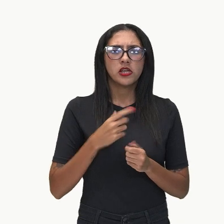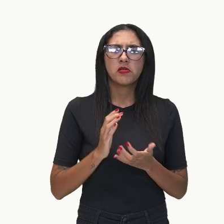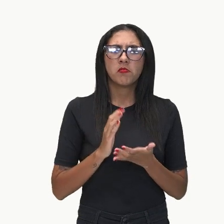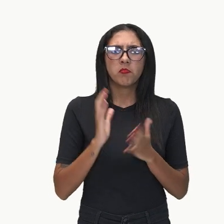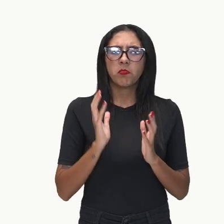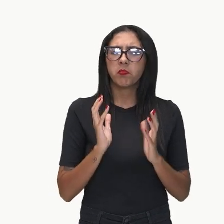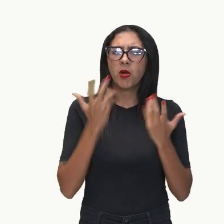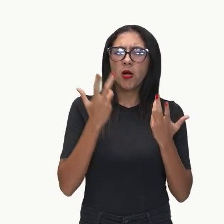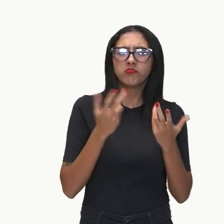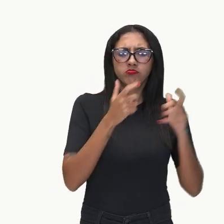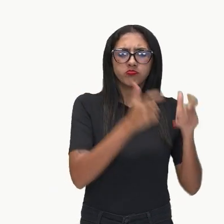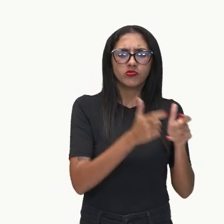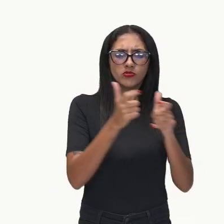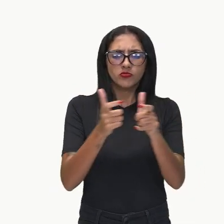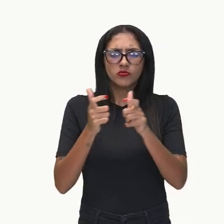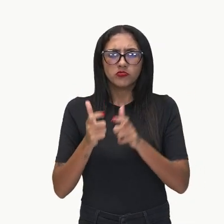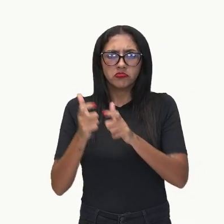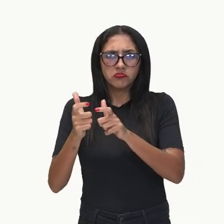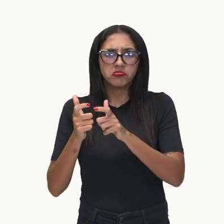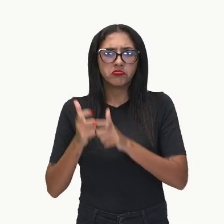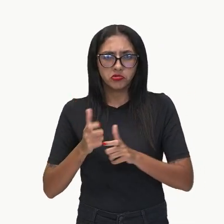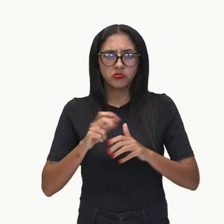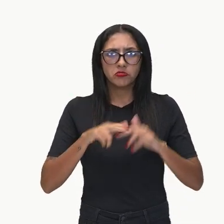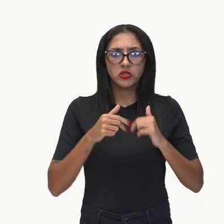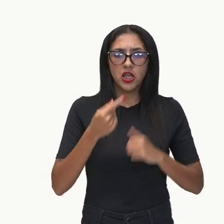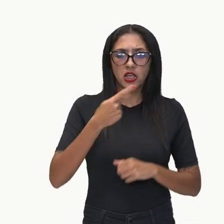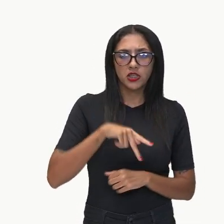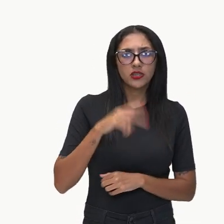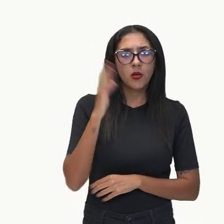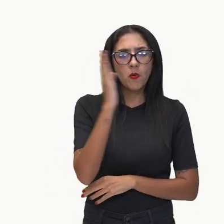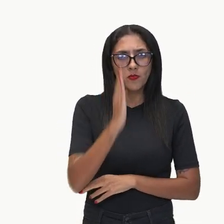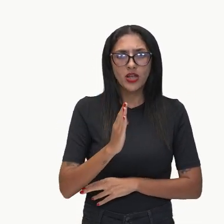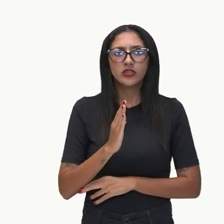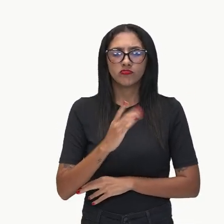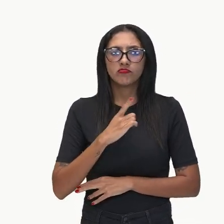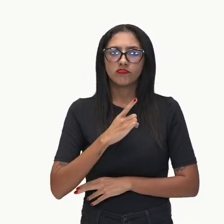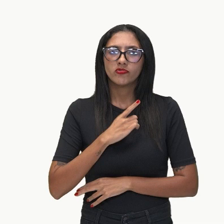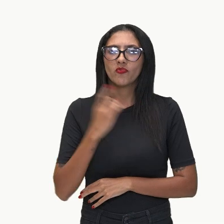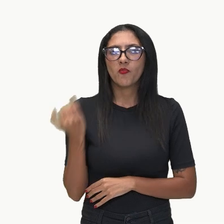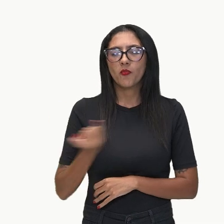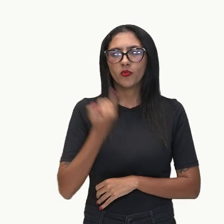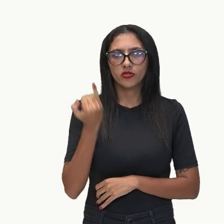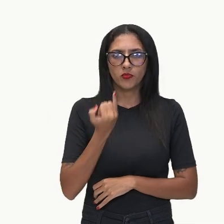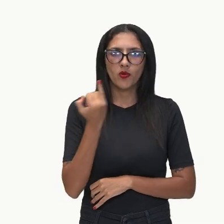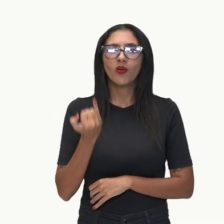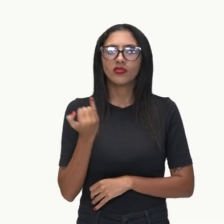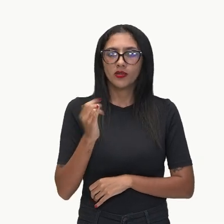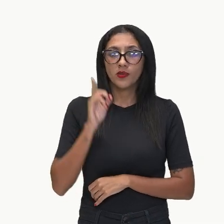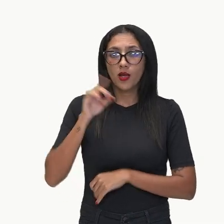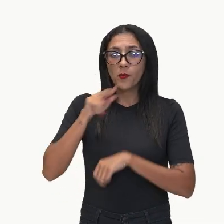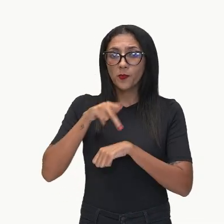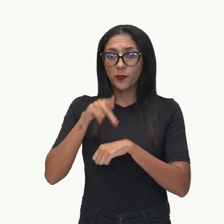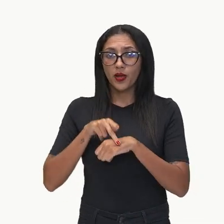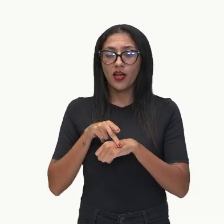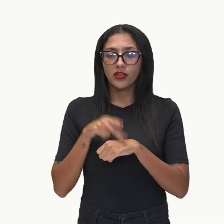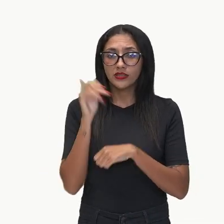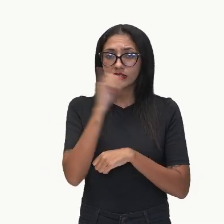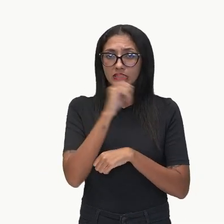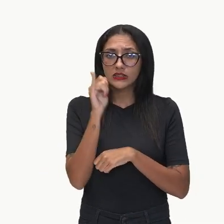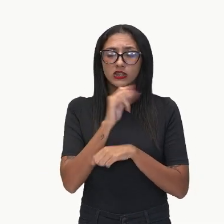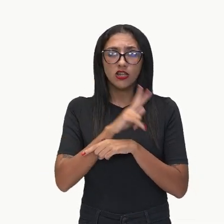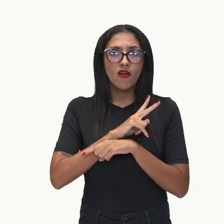A participação da Força Expedicionária Brasileira foi muito importante para a vitória dos aliados, que eram